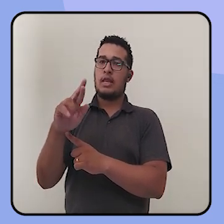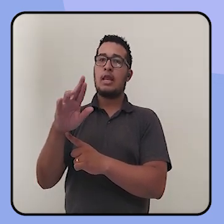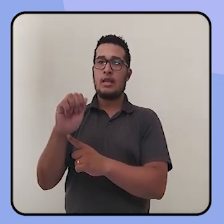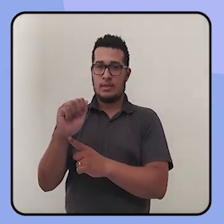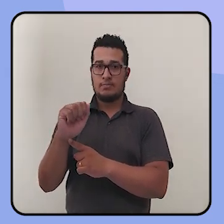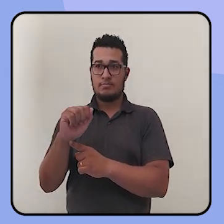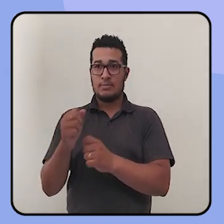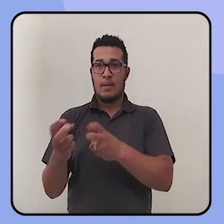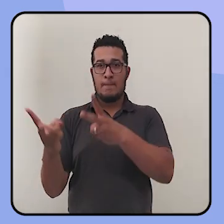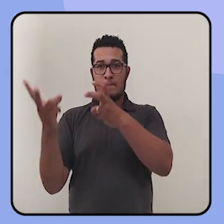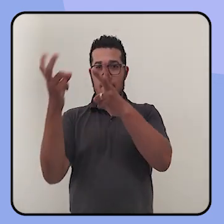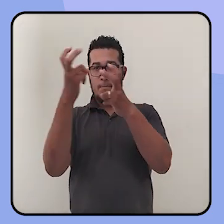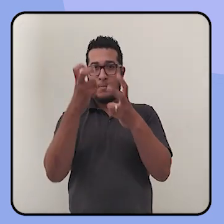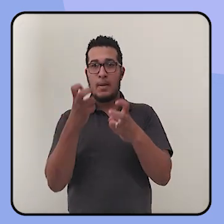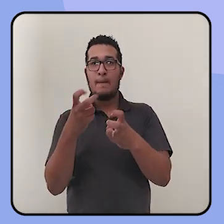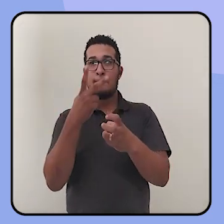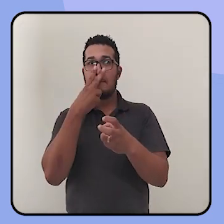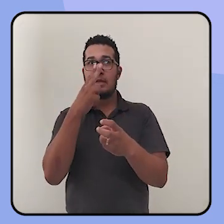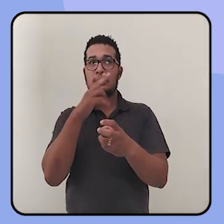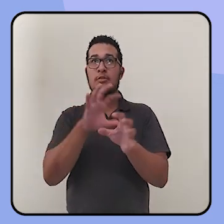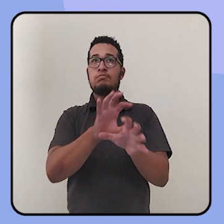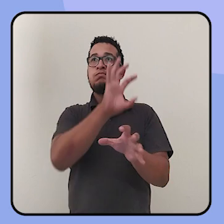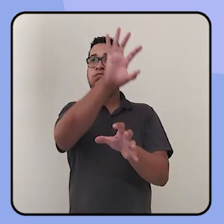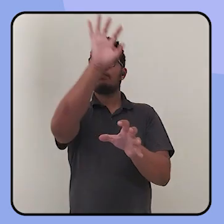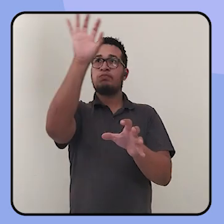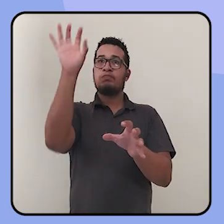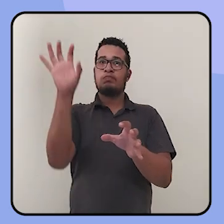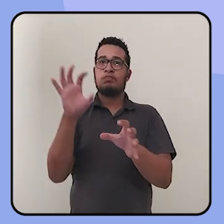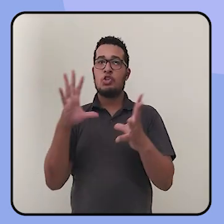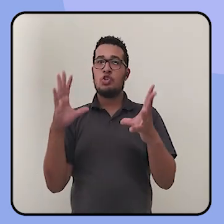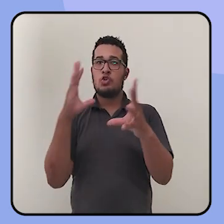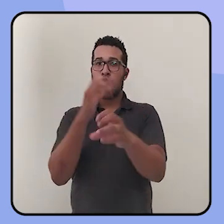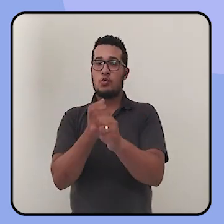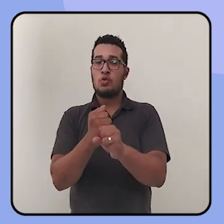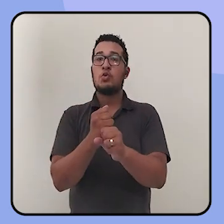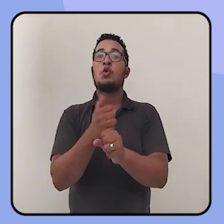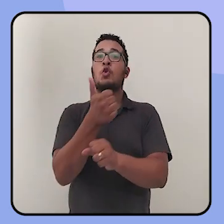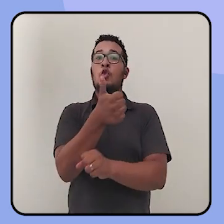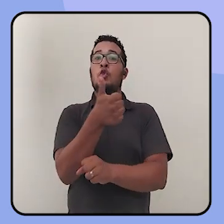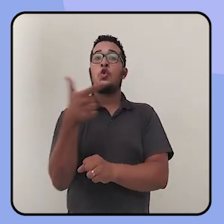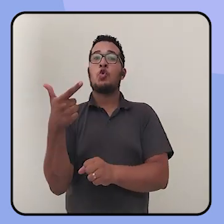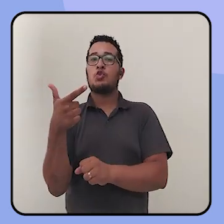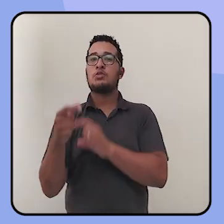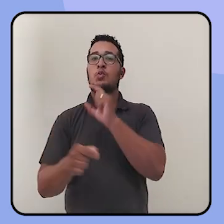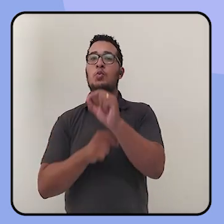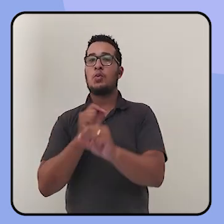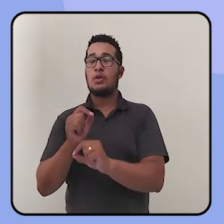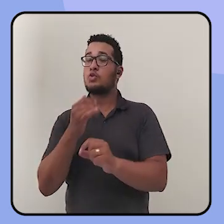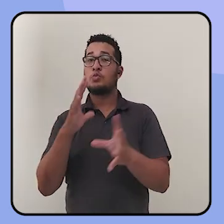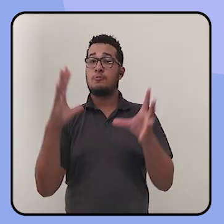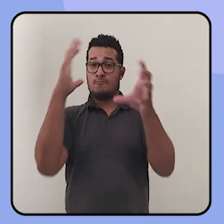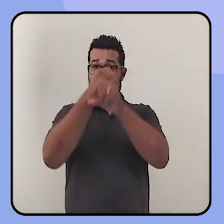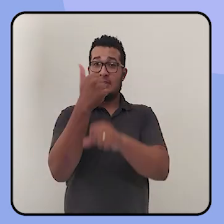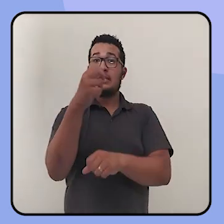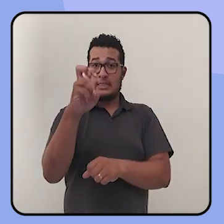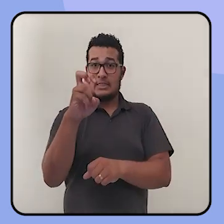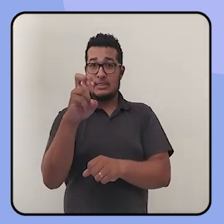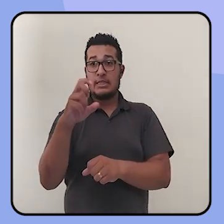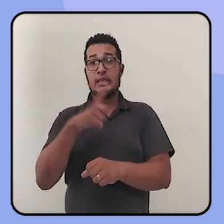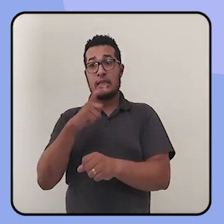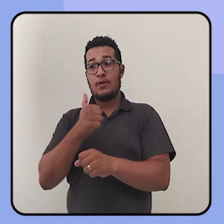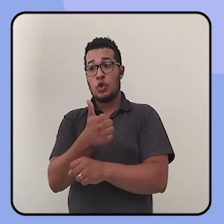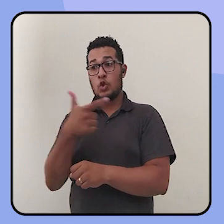Iremos também conhecer as relações de trabalho, estruturas produtivas e poder